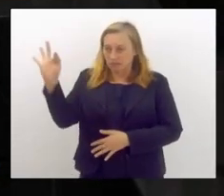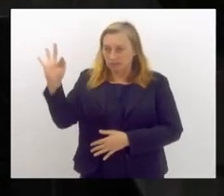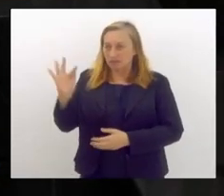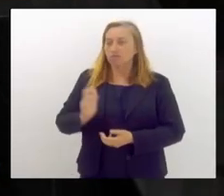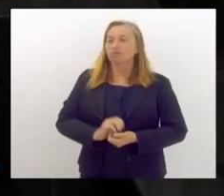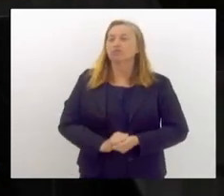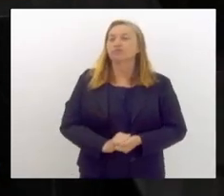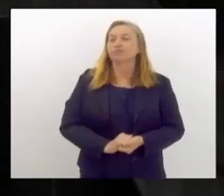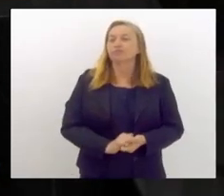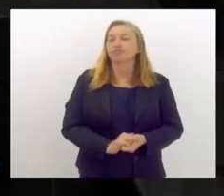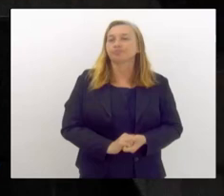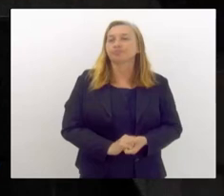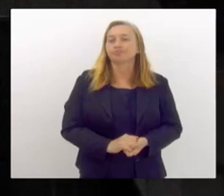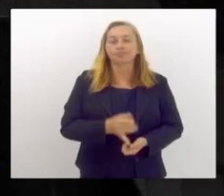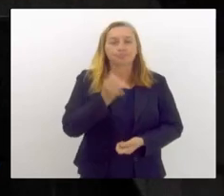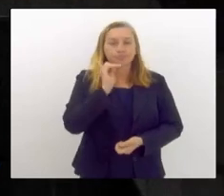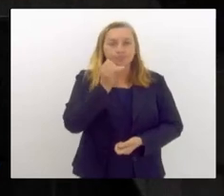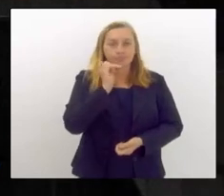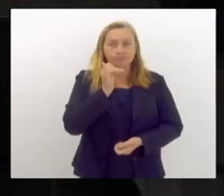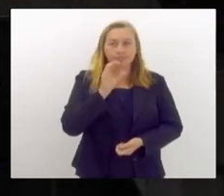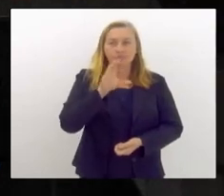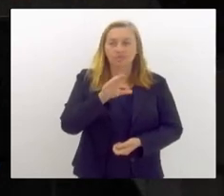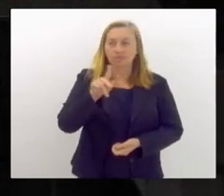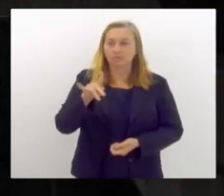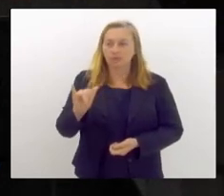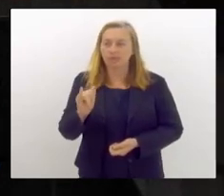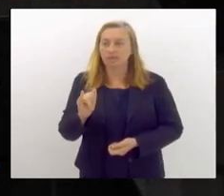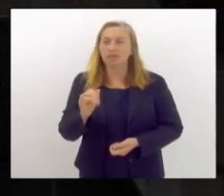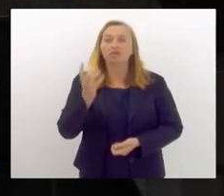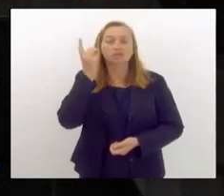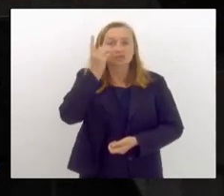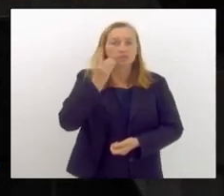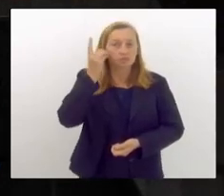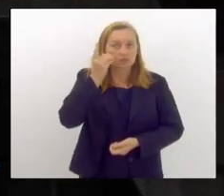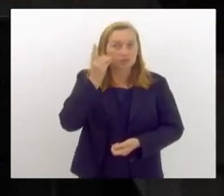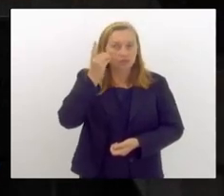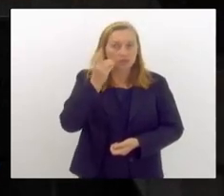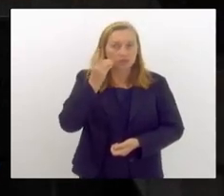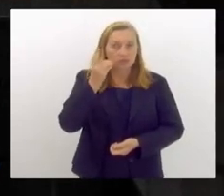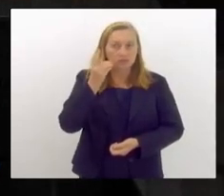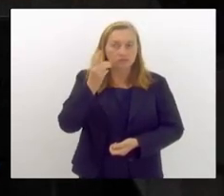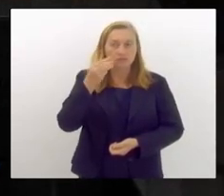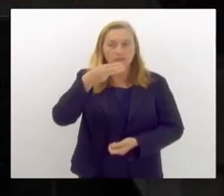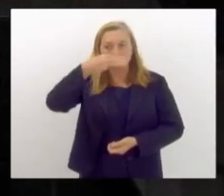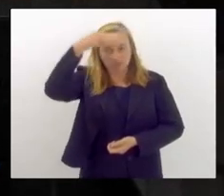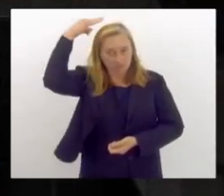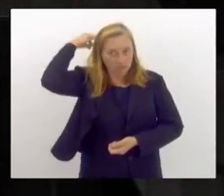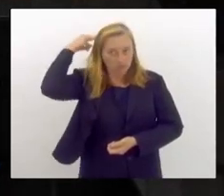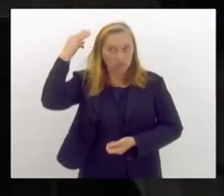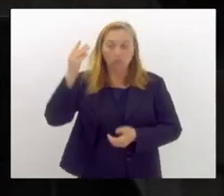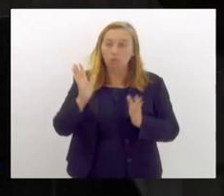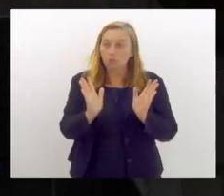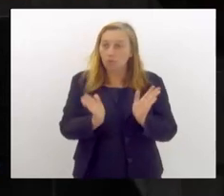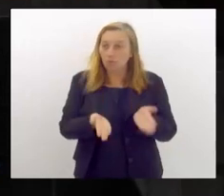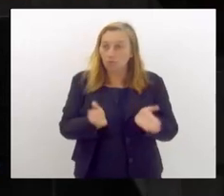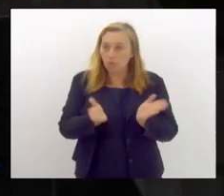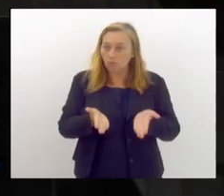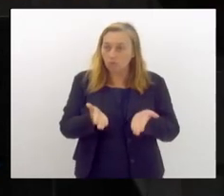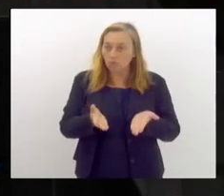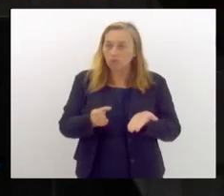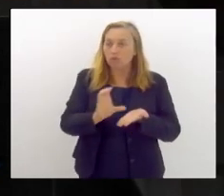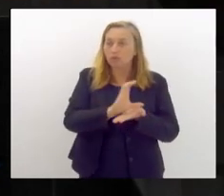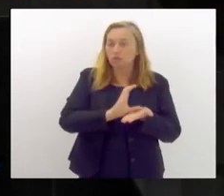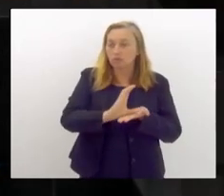Foi relator dessa CPI o deputado Márcio Pacheco, hoje conselheiro